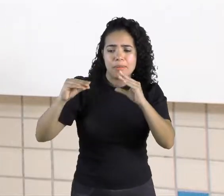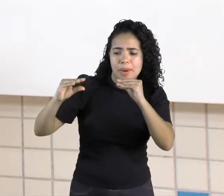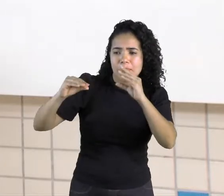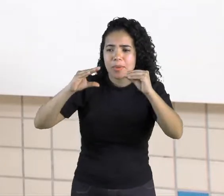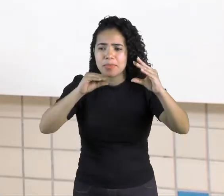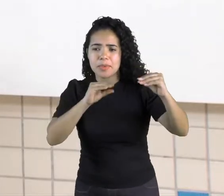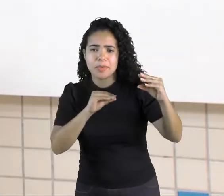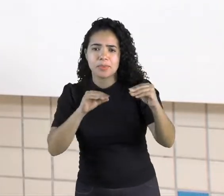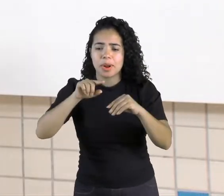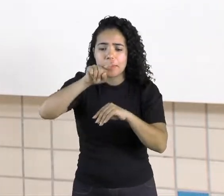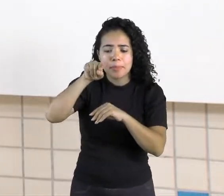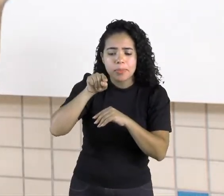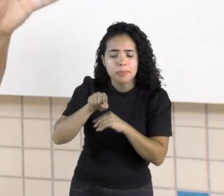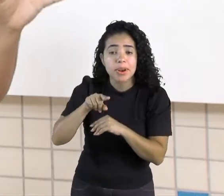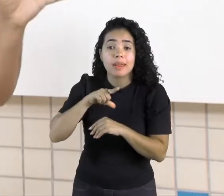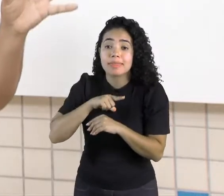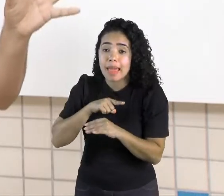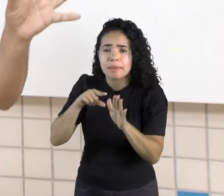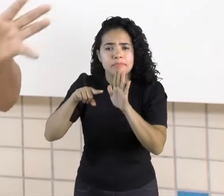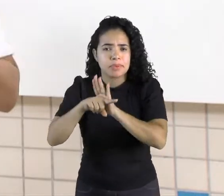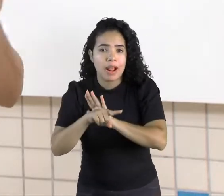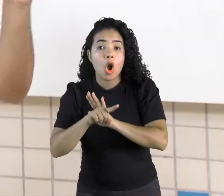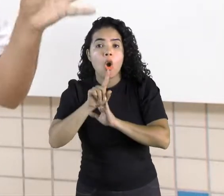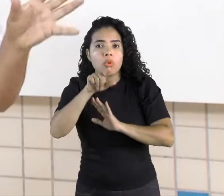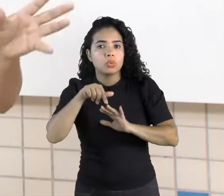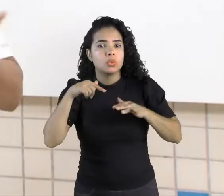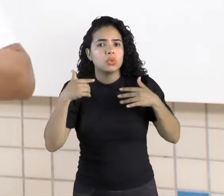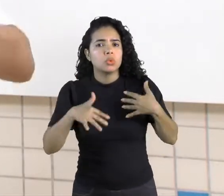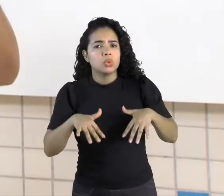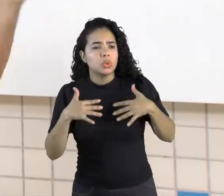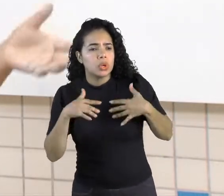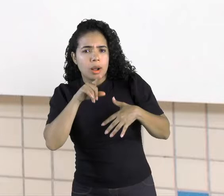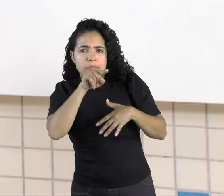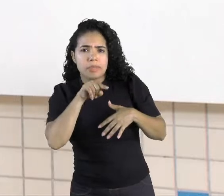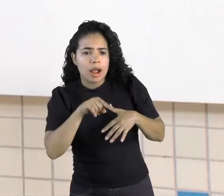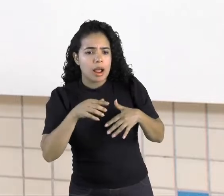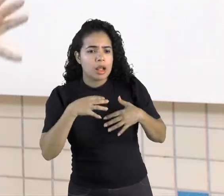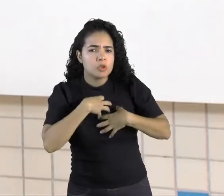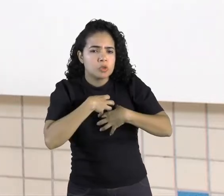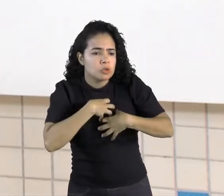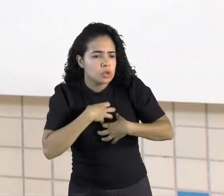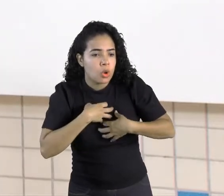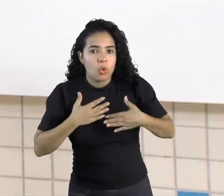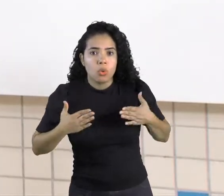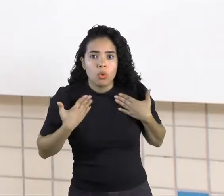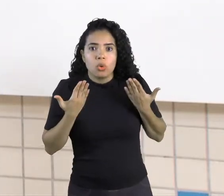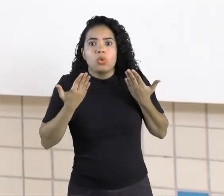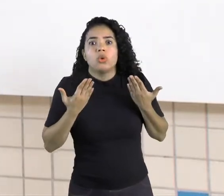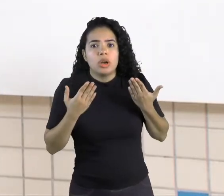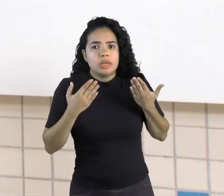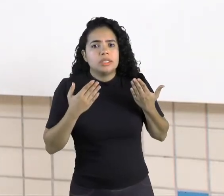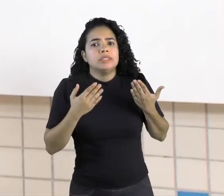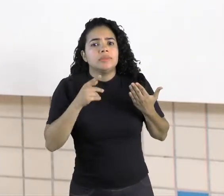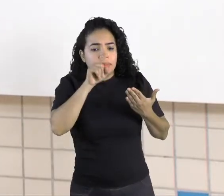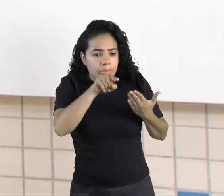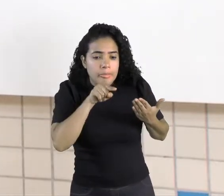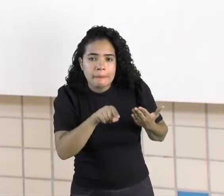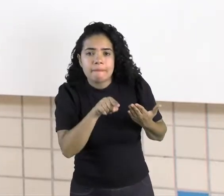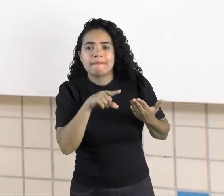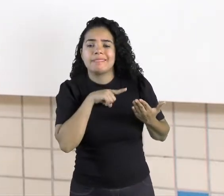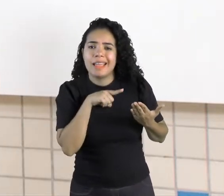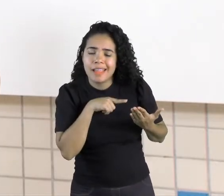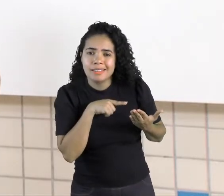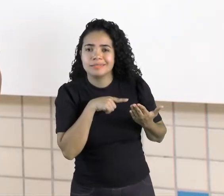de interrogação, ou se ele exclama um sentimento, uma admiração, um susto, né? Tem lá no finalzinho da frase